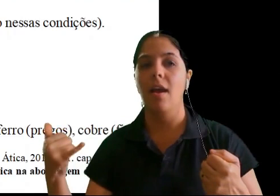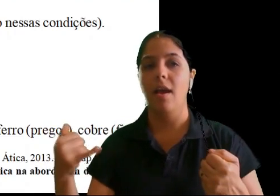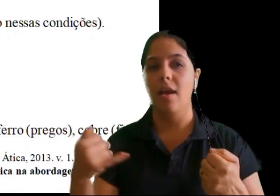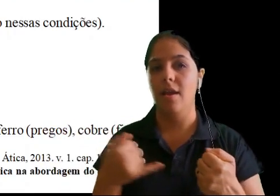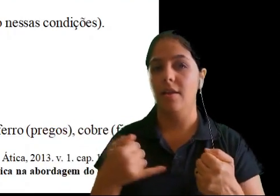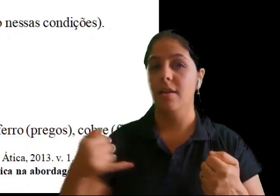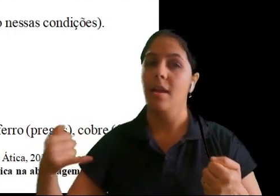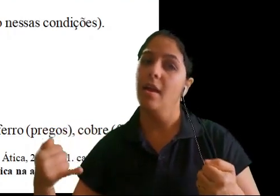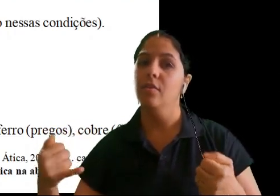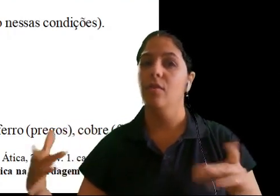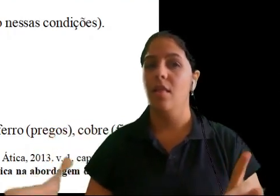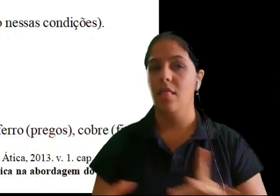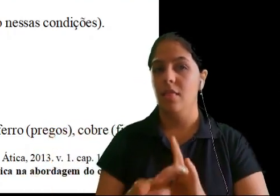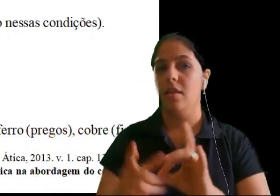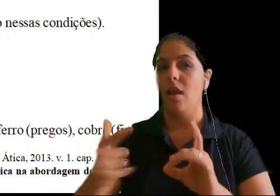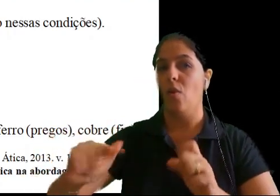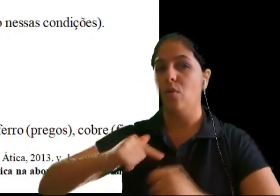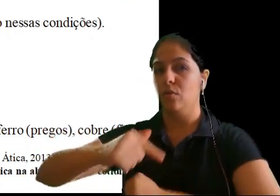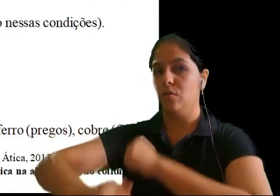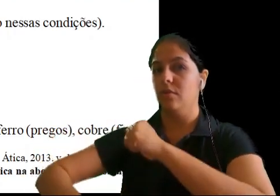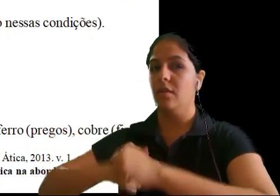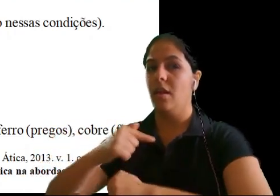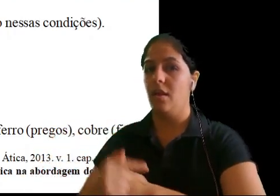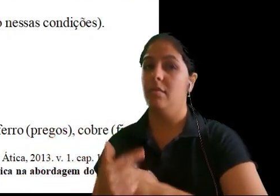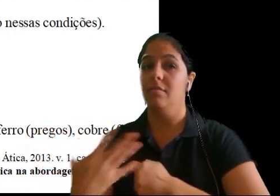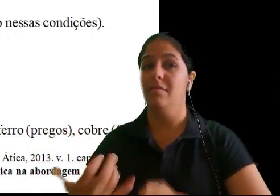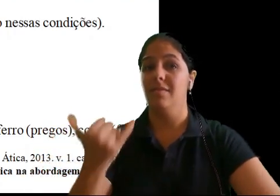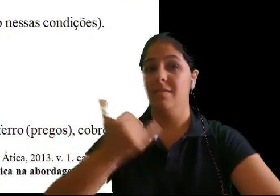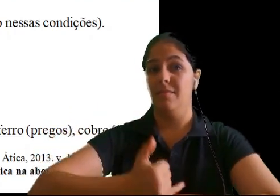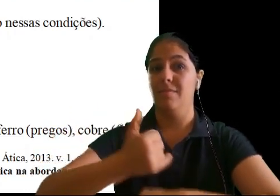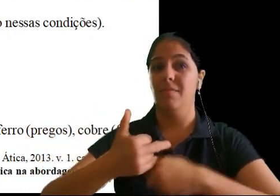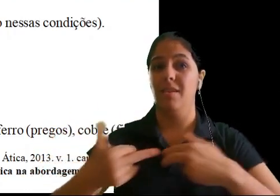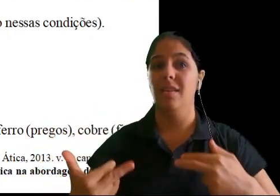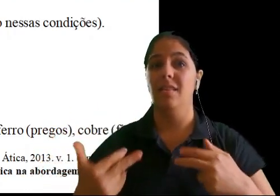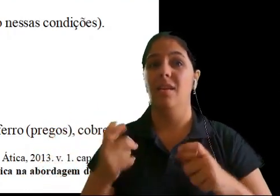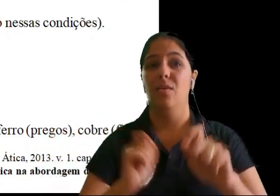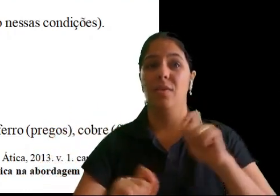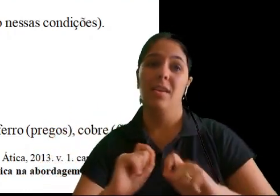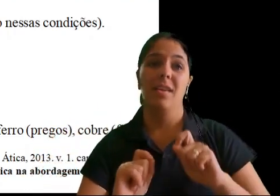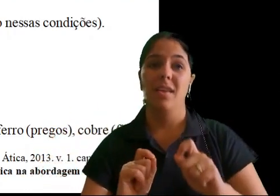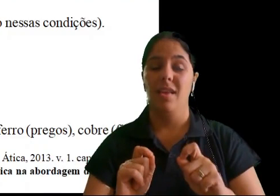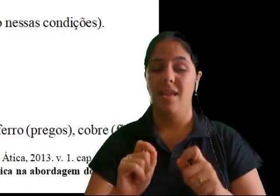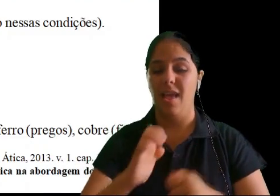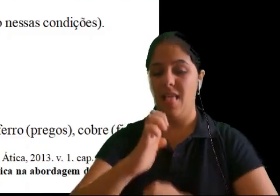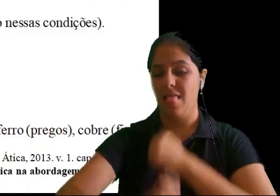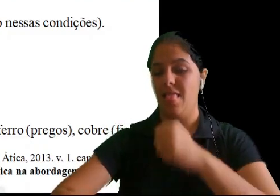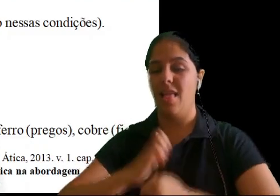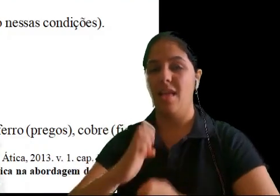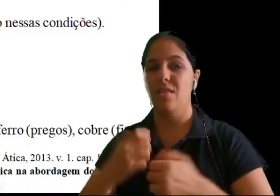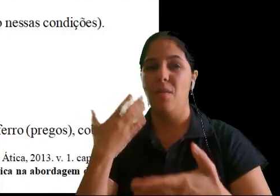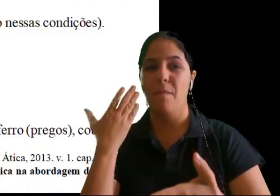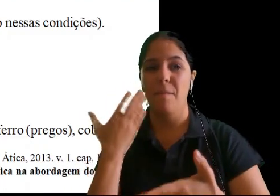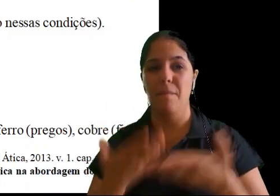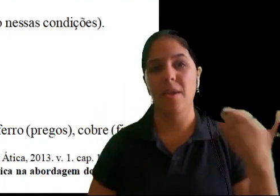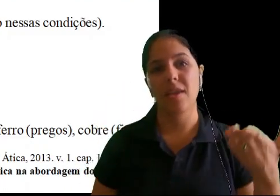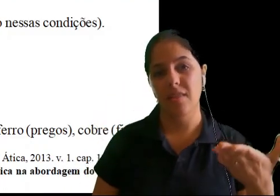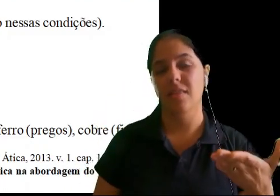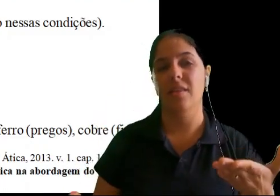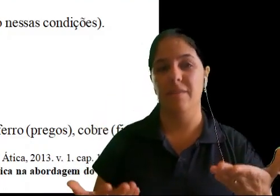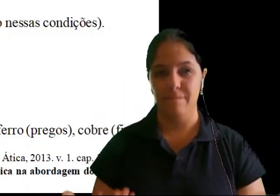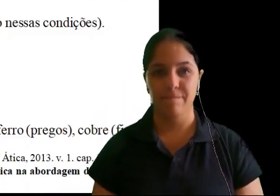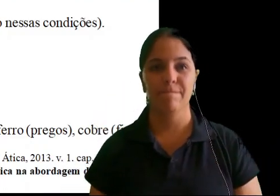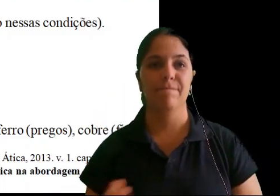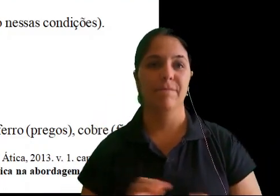quando se ligam a outros átomos, ou seja, esses metais tendem a perder elétrons ou